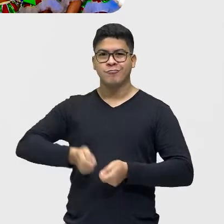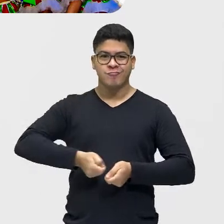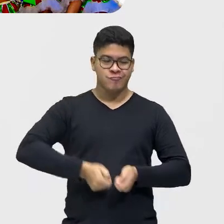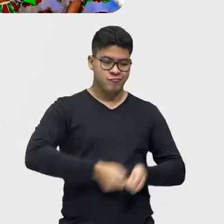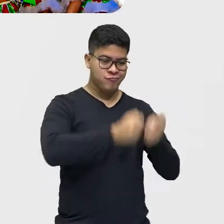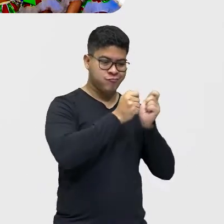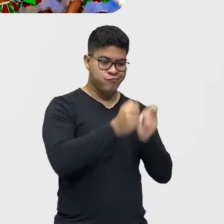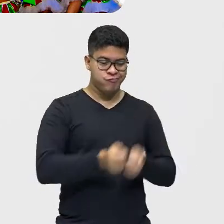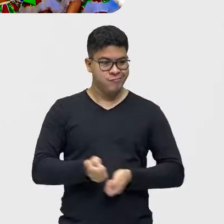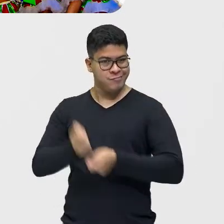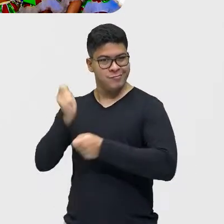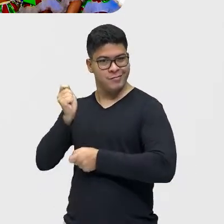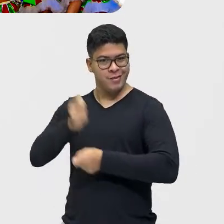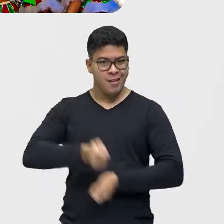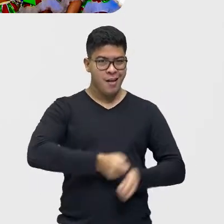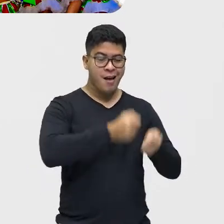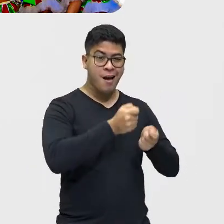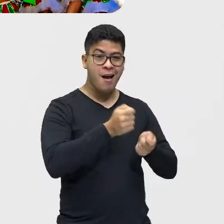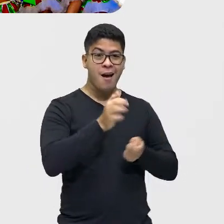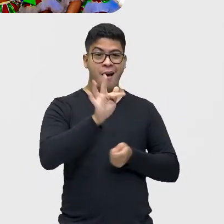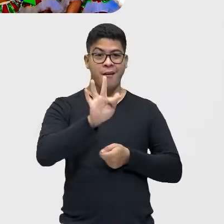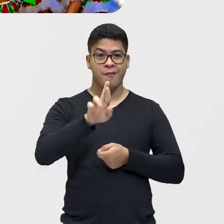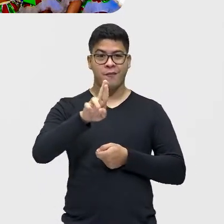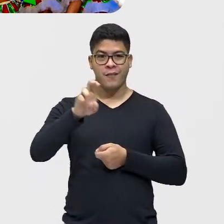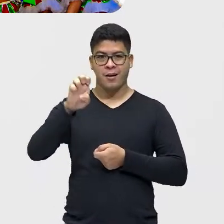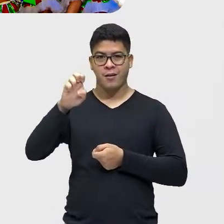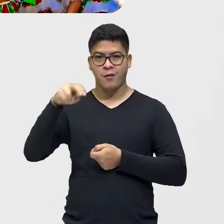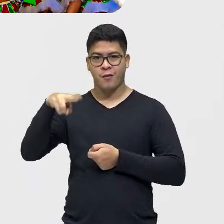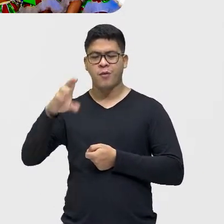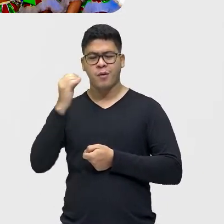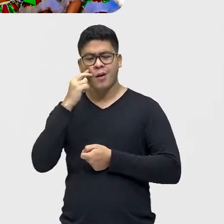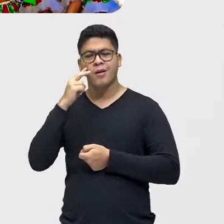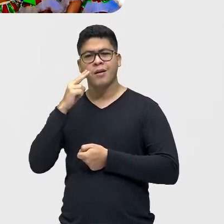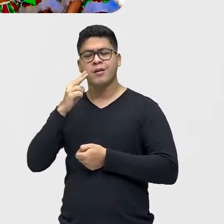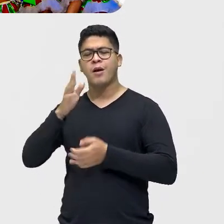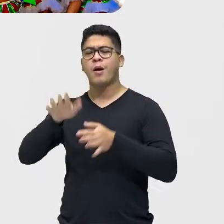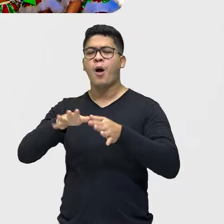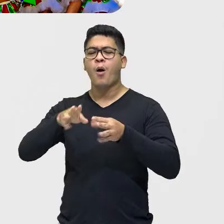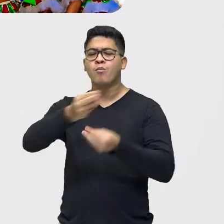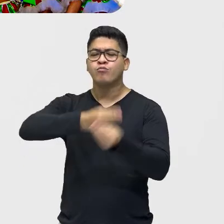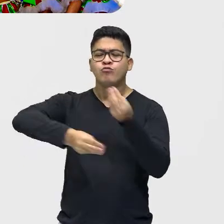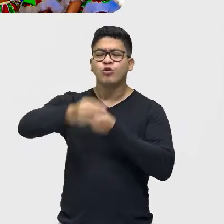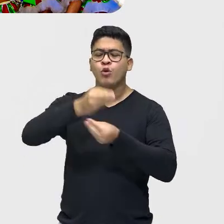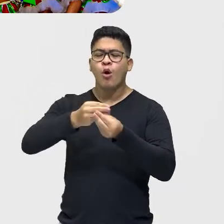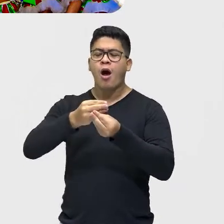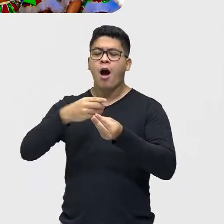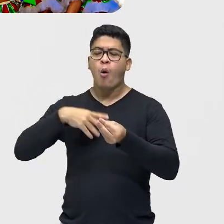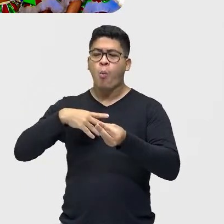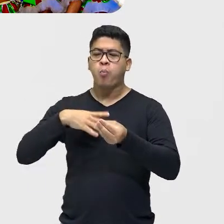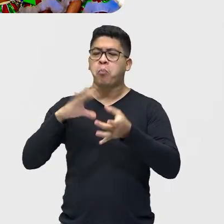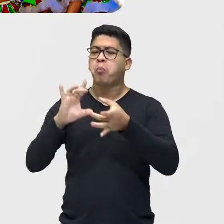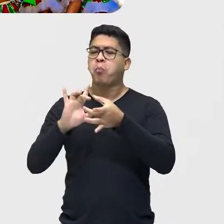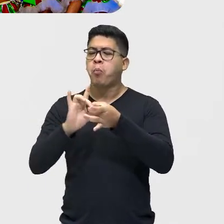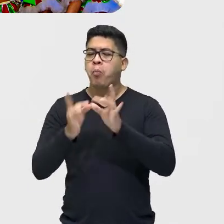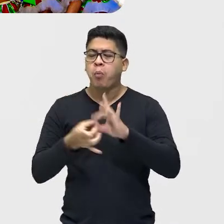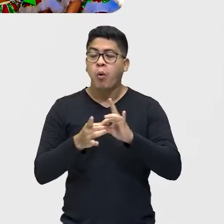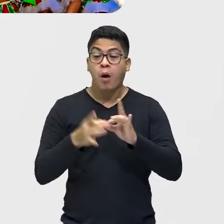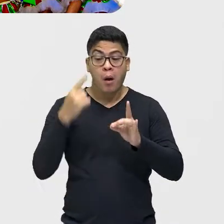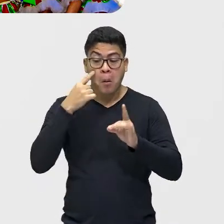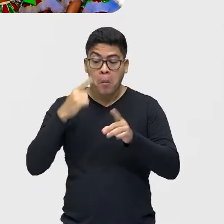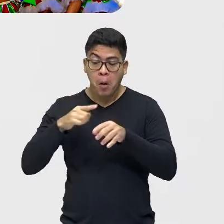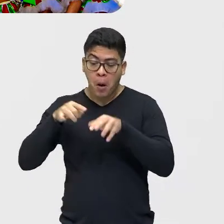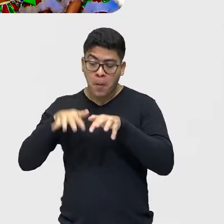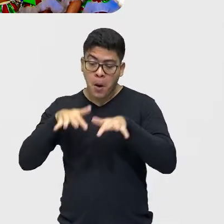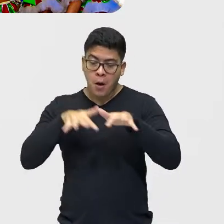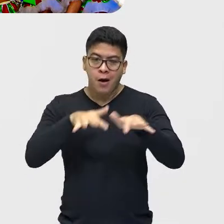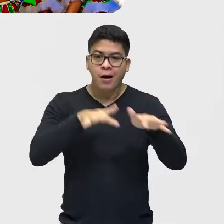super popular que mistura a marcha, o machixe e os elementos da capoeira. Ele é um ritmo extremamente acelerado,